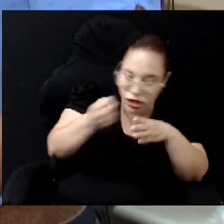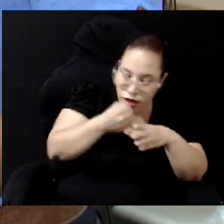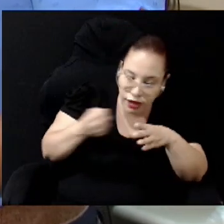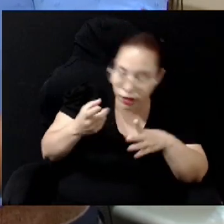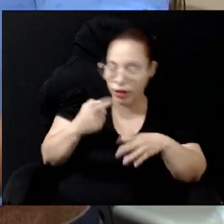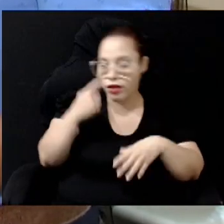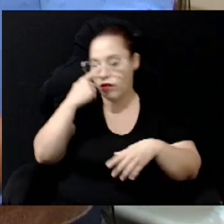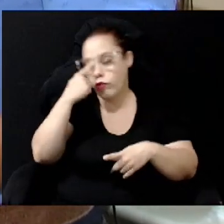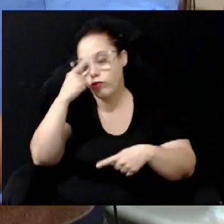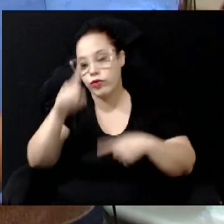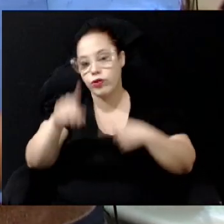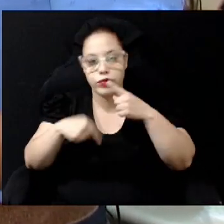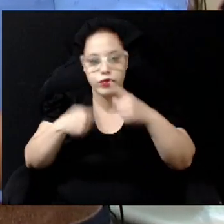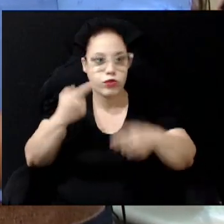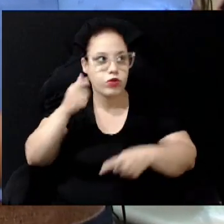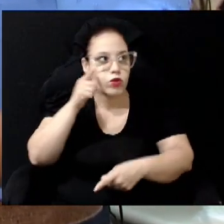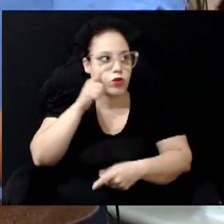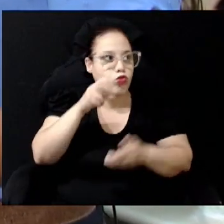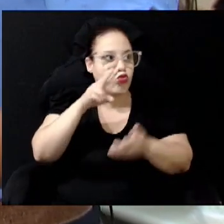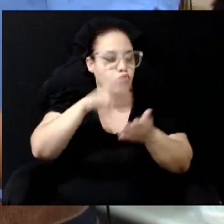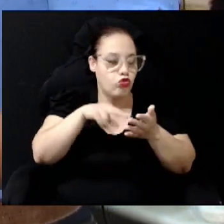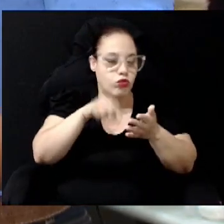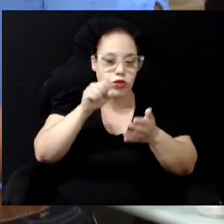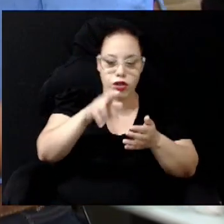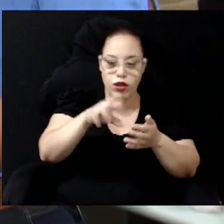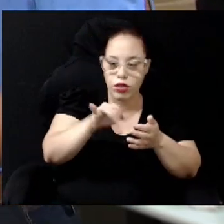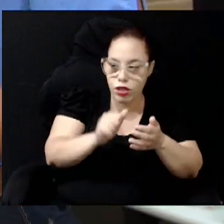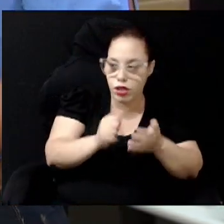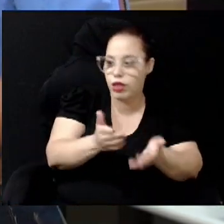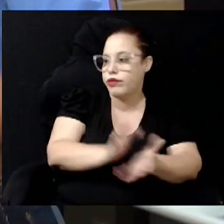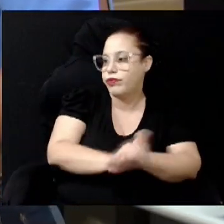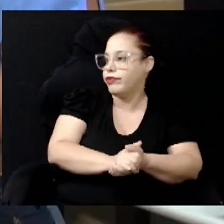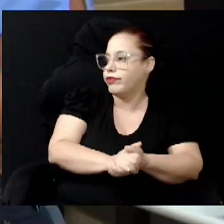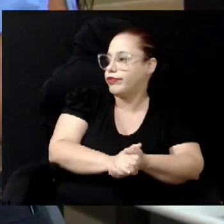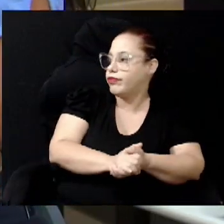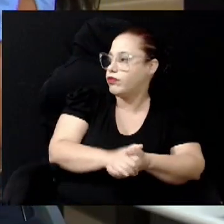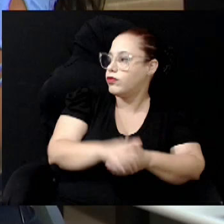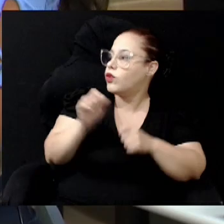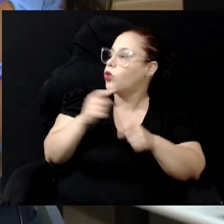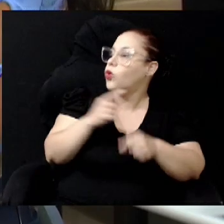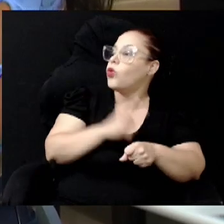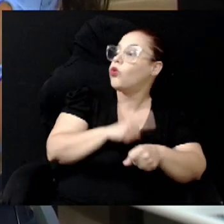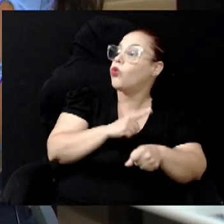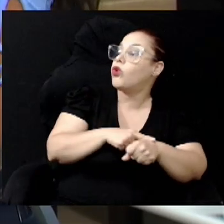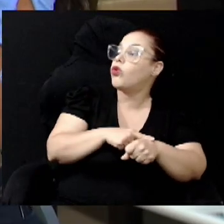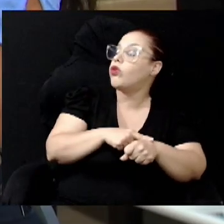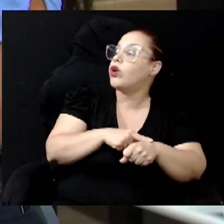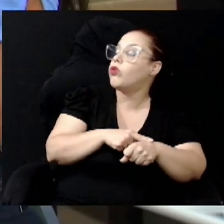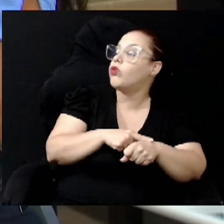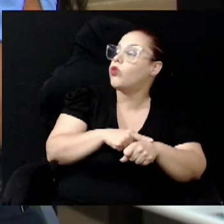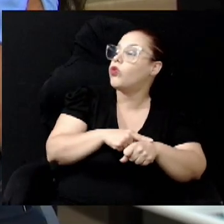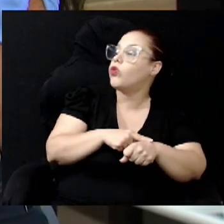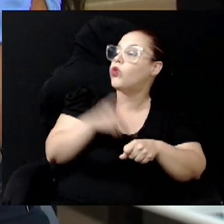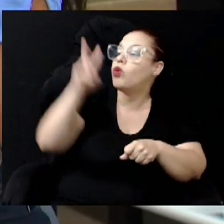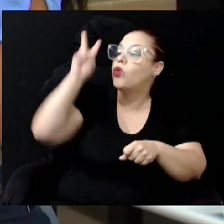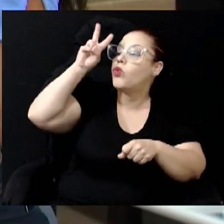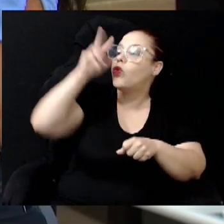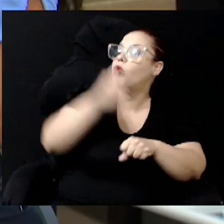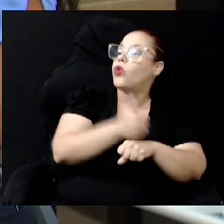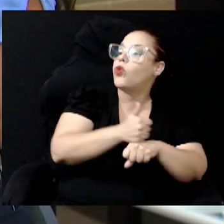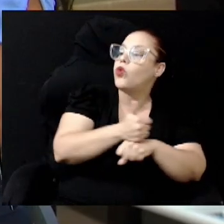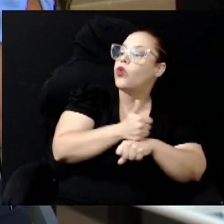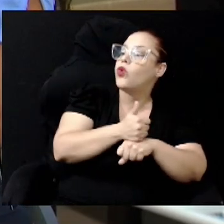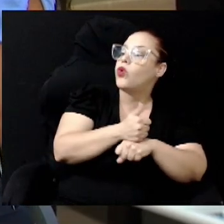consegue ver quem foi a Andréa Loparic. E quanto tempo, né, leva para um historiador executar